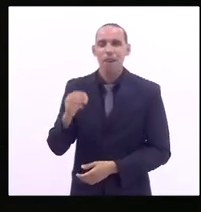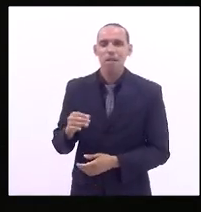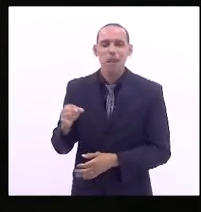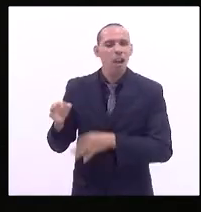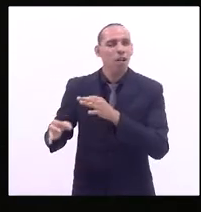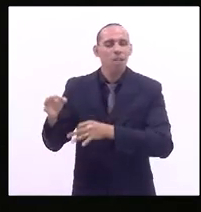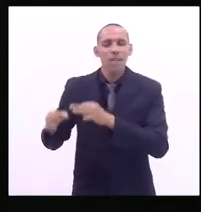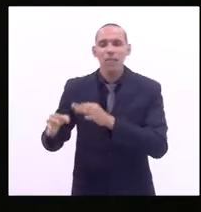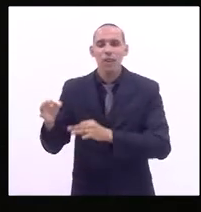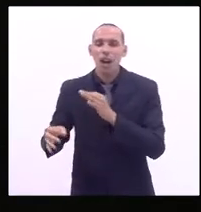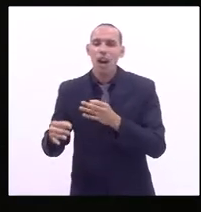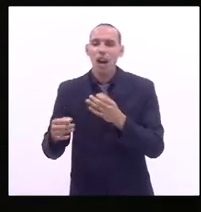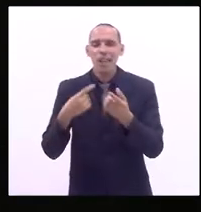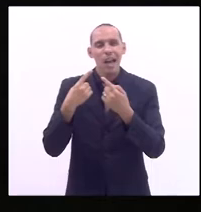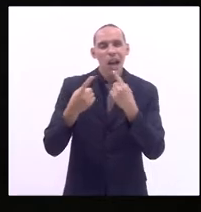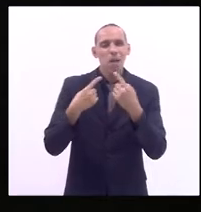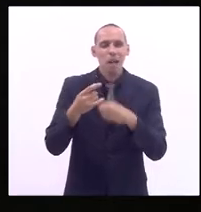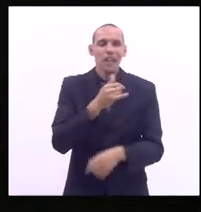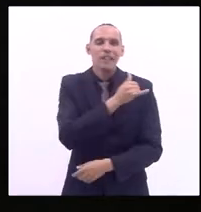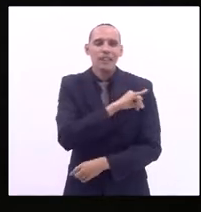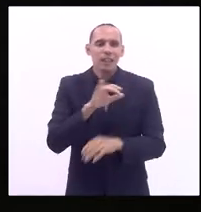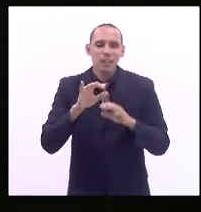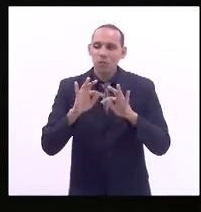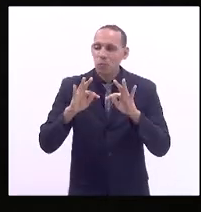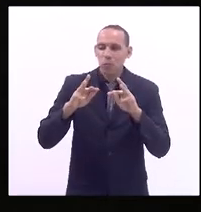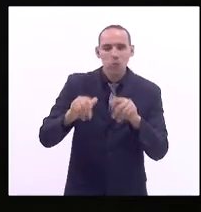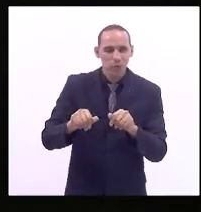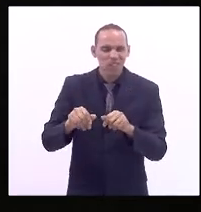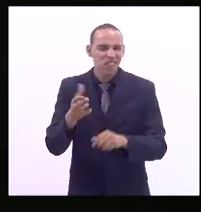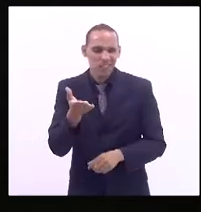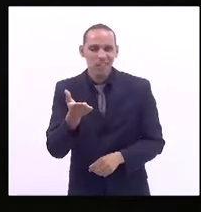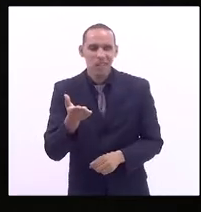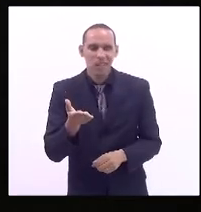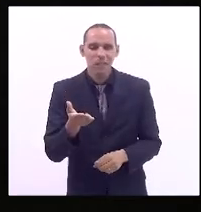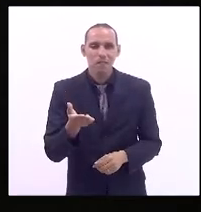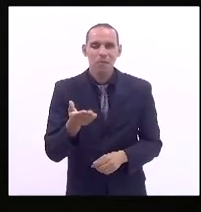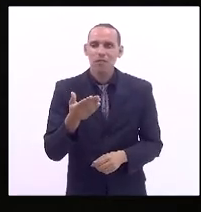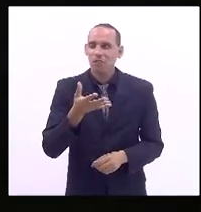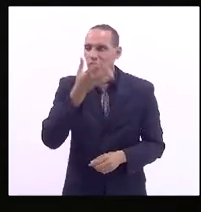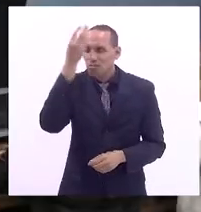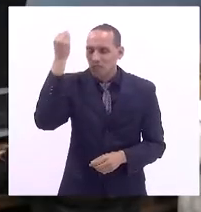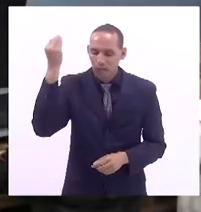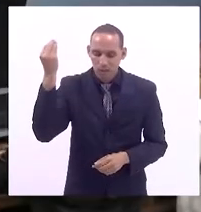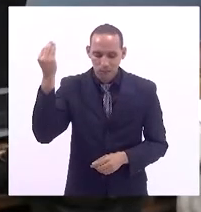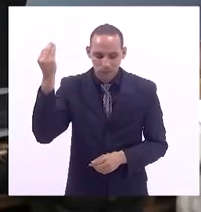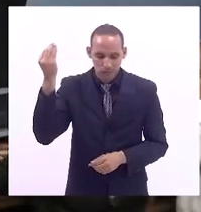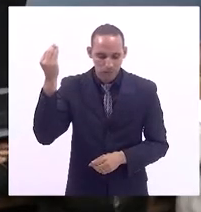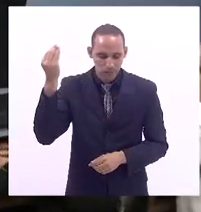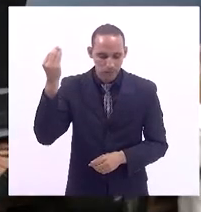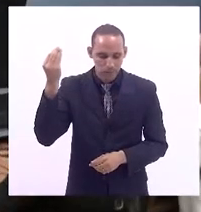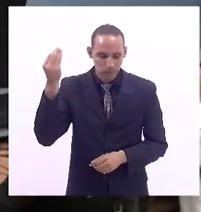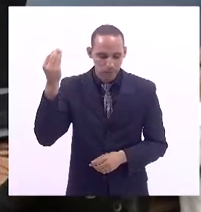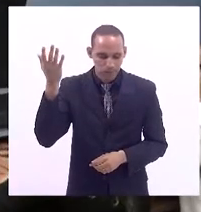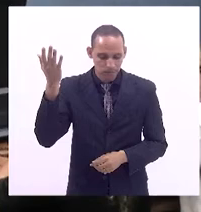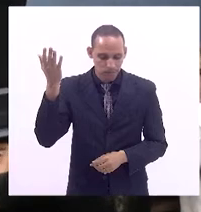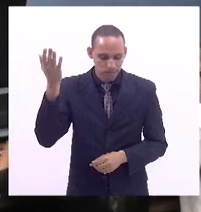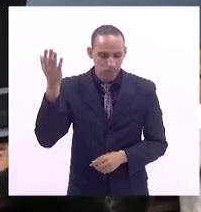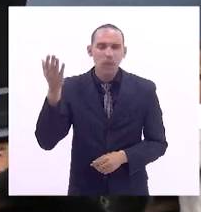aquele fórum que debate o Rio de Janeiro e eu esqueci agora oi